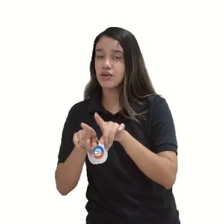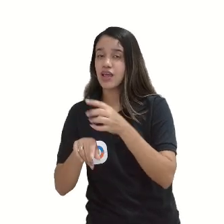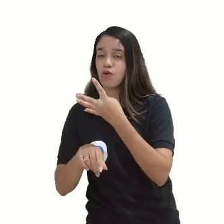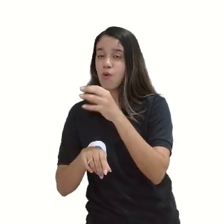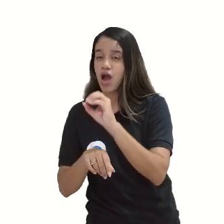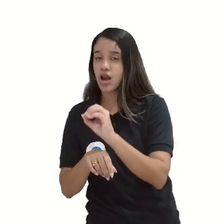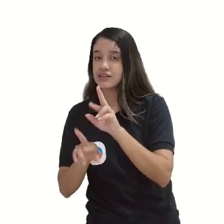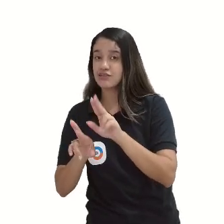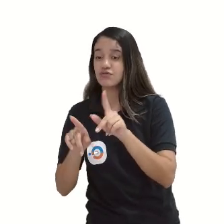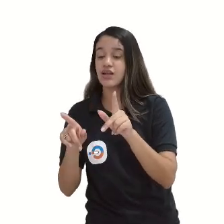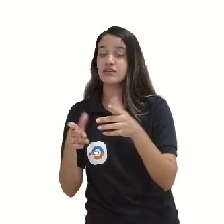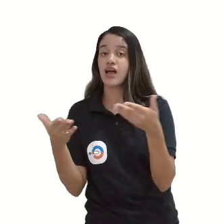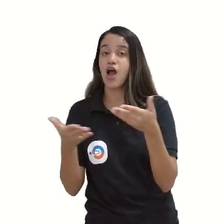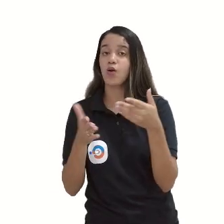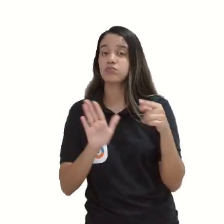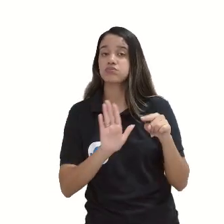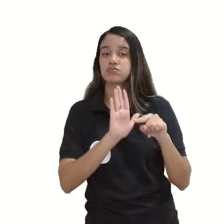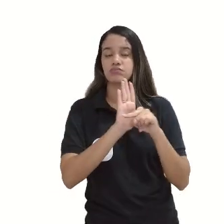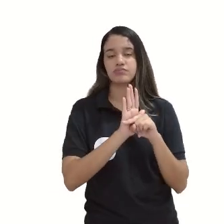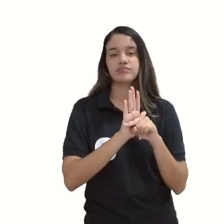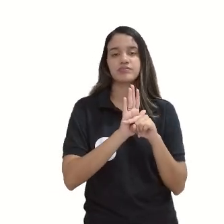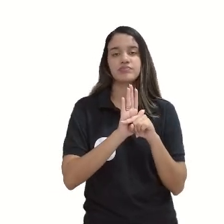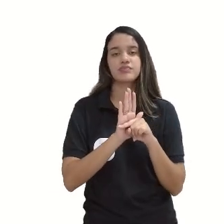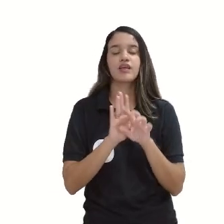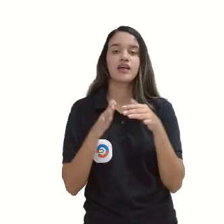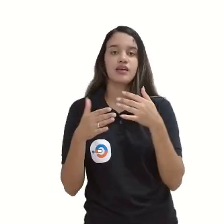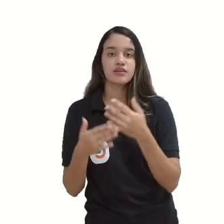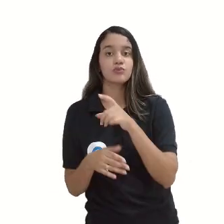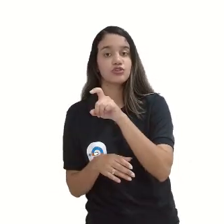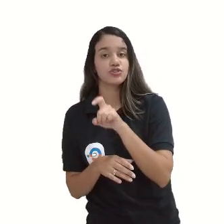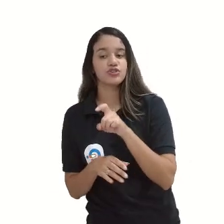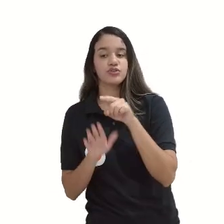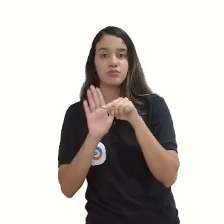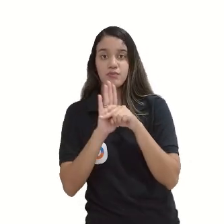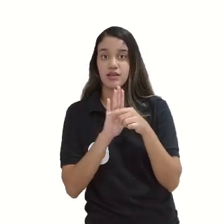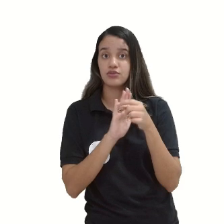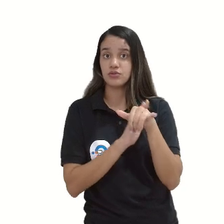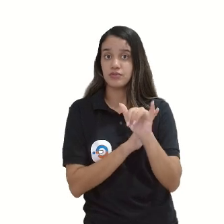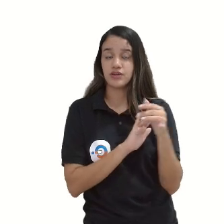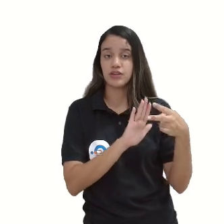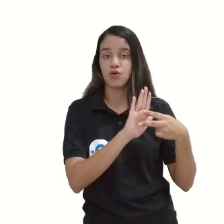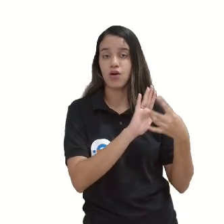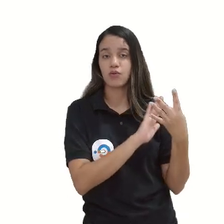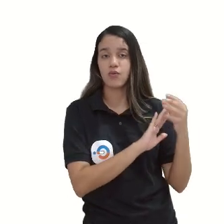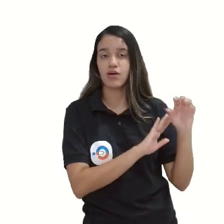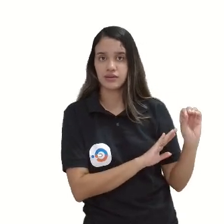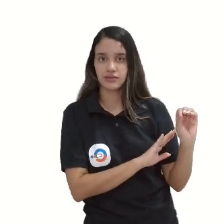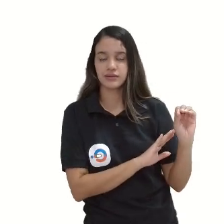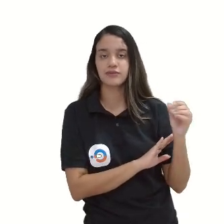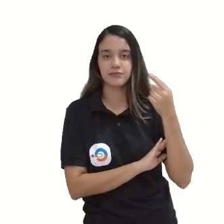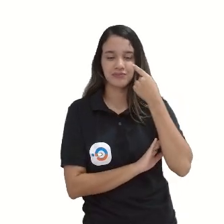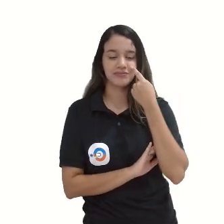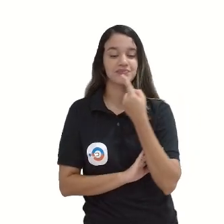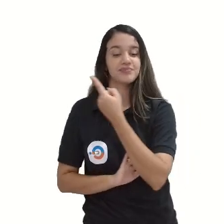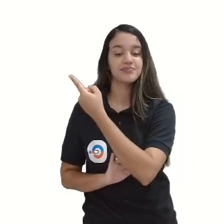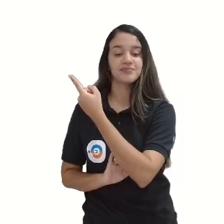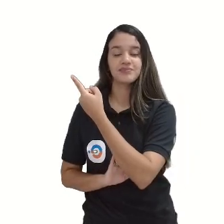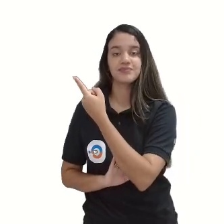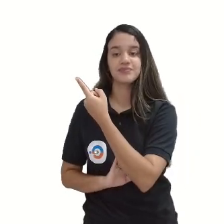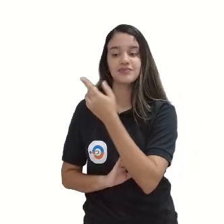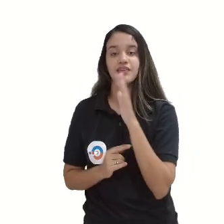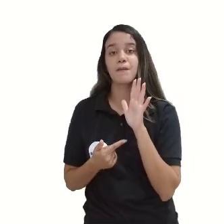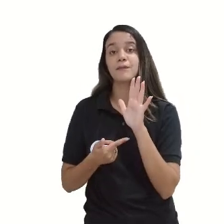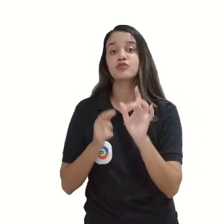nesse caso aí é a subtração. Então, x menos y igual a 40. Então, o que está aparecendo aí é